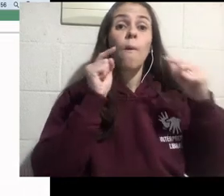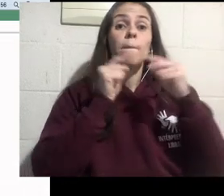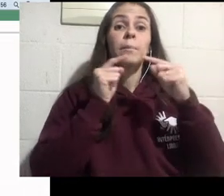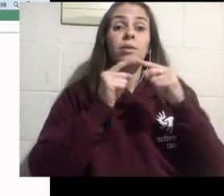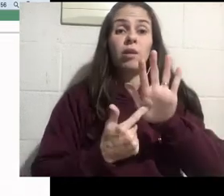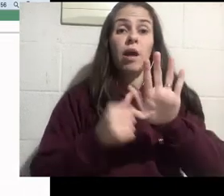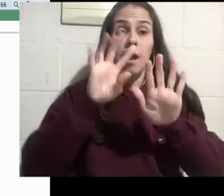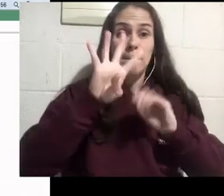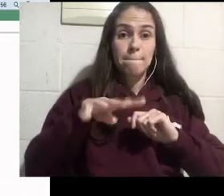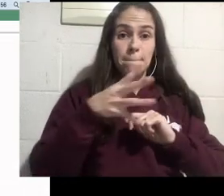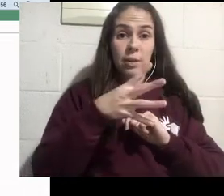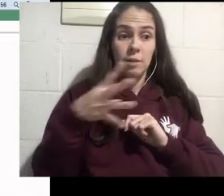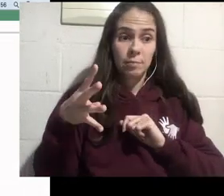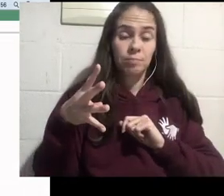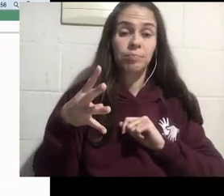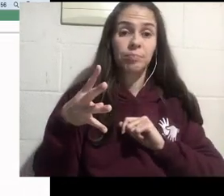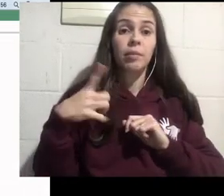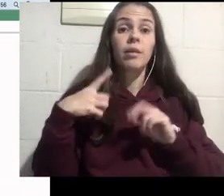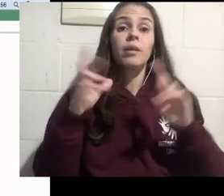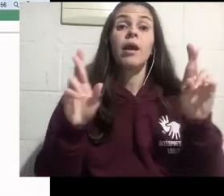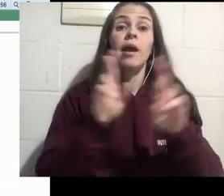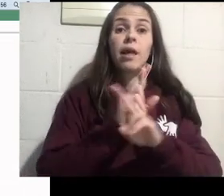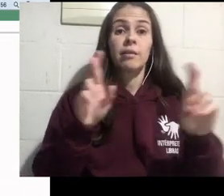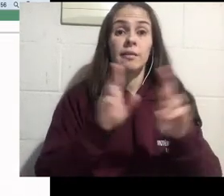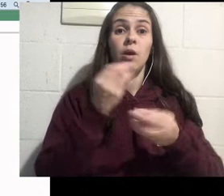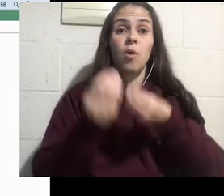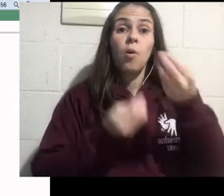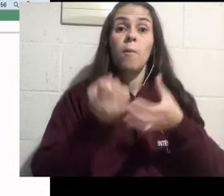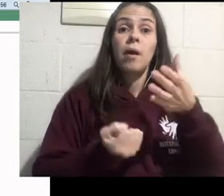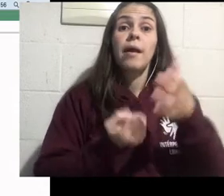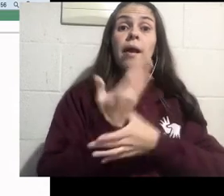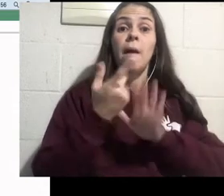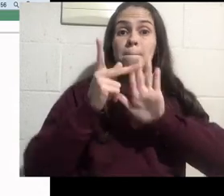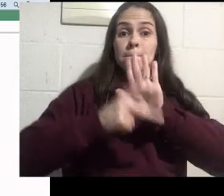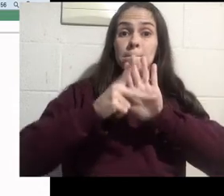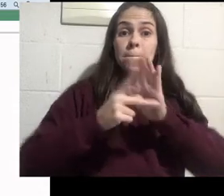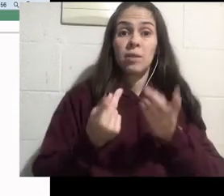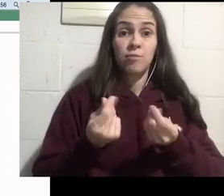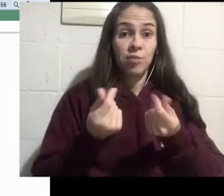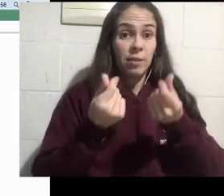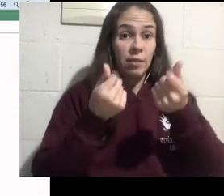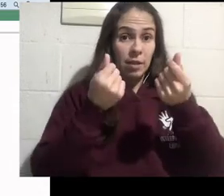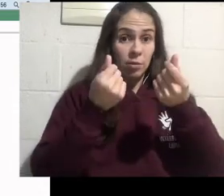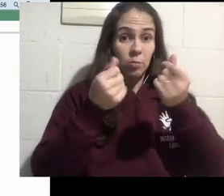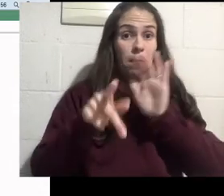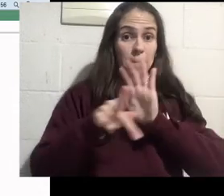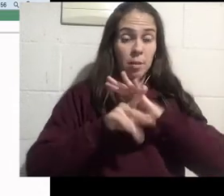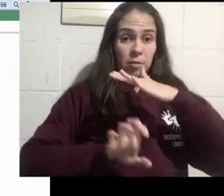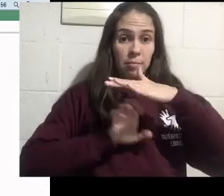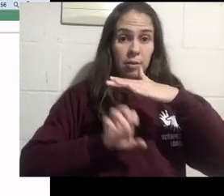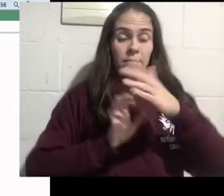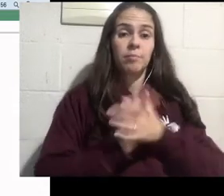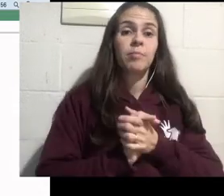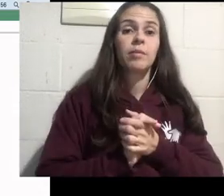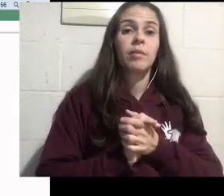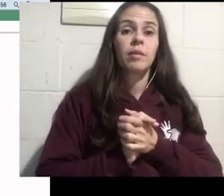objetivo mostrar a planilha relacionada à elaboração do plano financeiro da mini empresa.